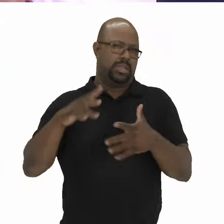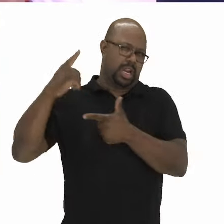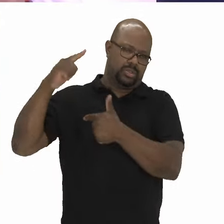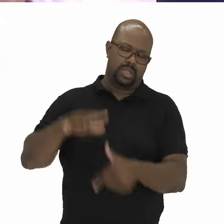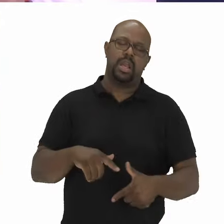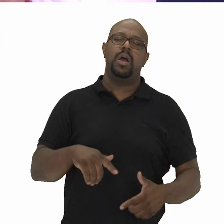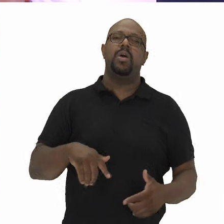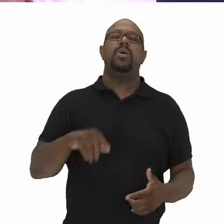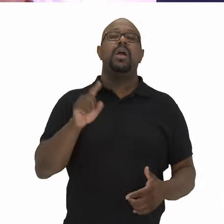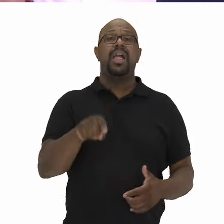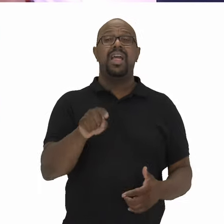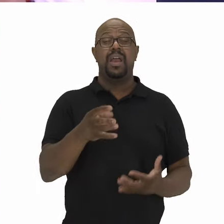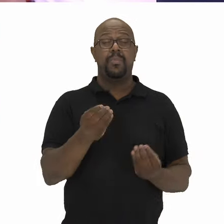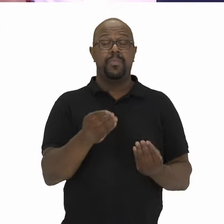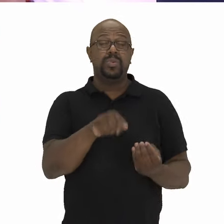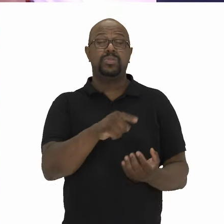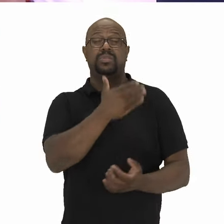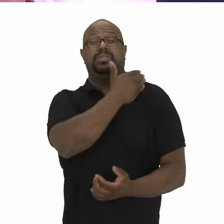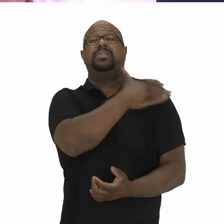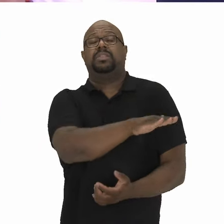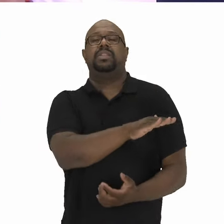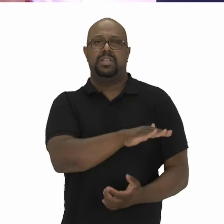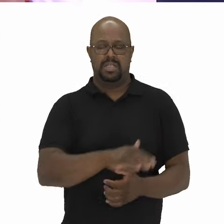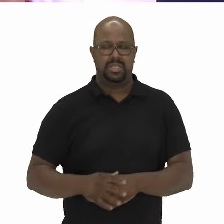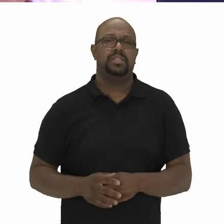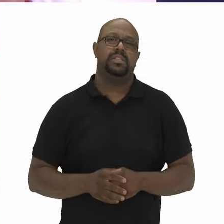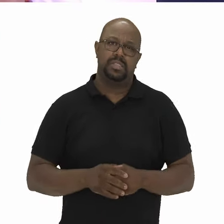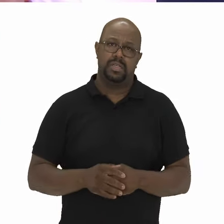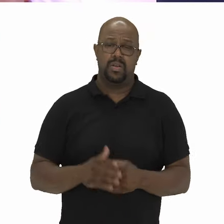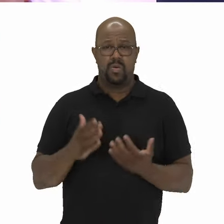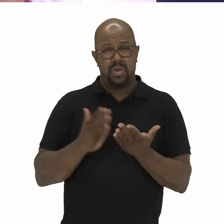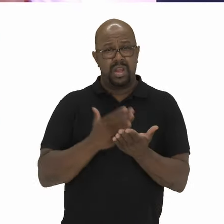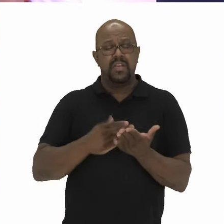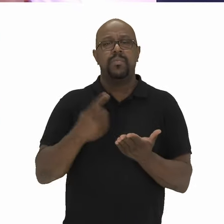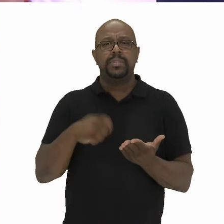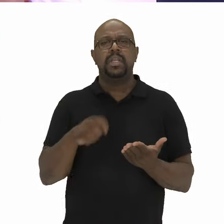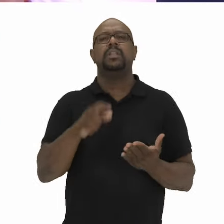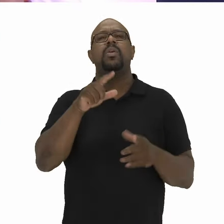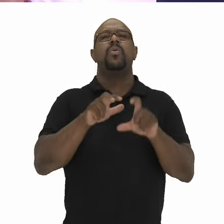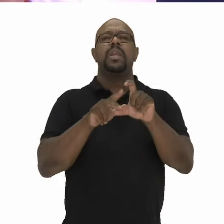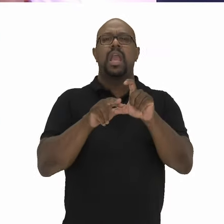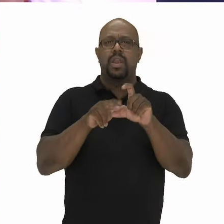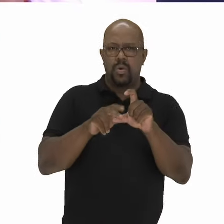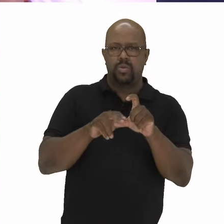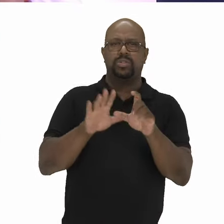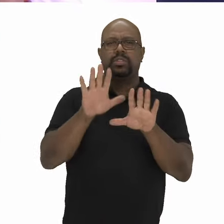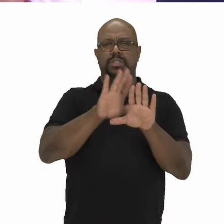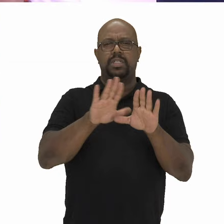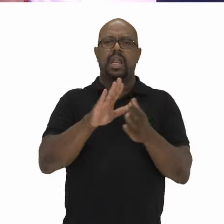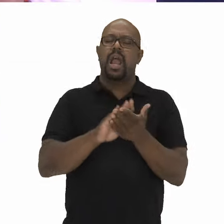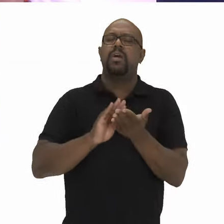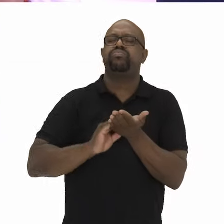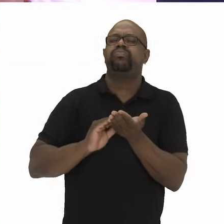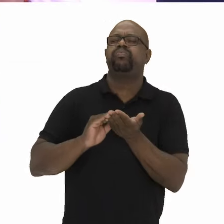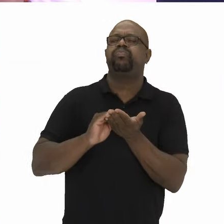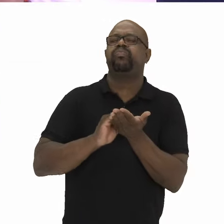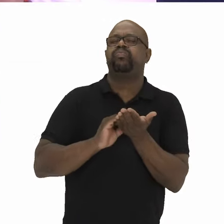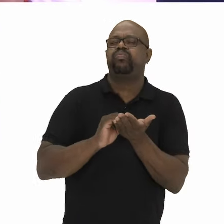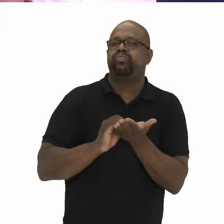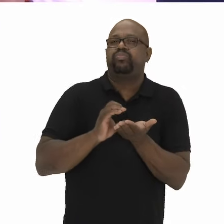o livro tradicional é um objeto altamente discriminatório o livro tem que ter um qu code na capa em